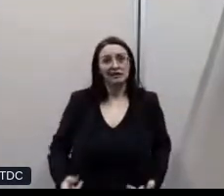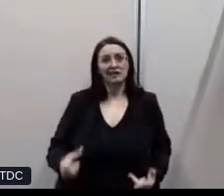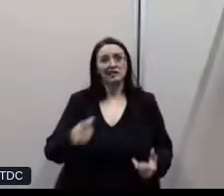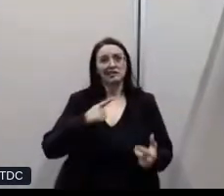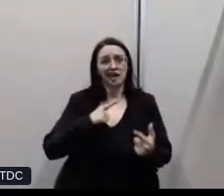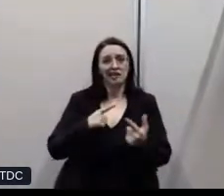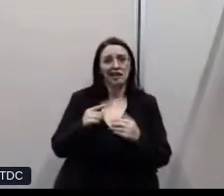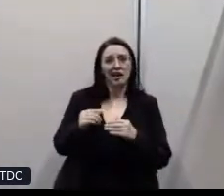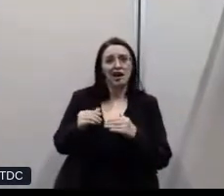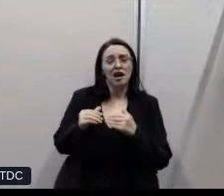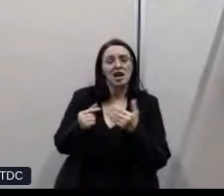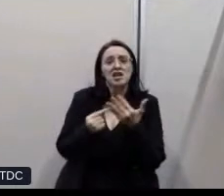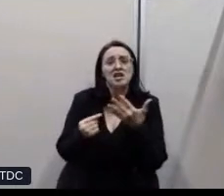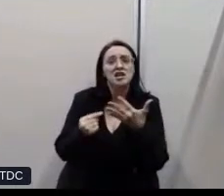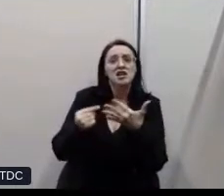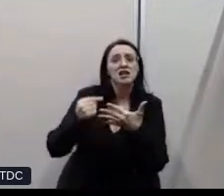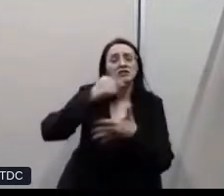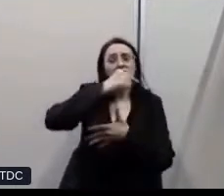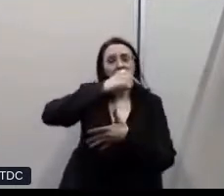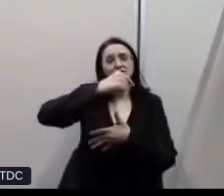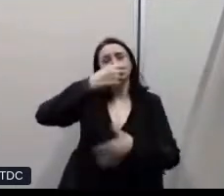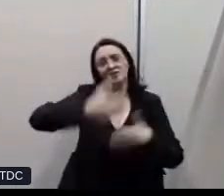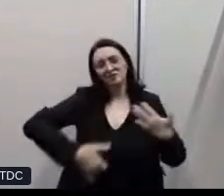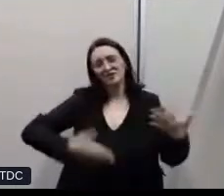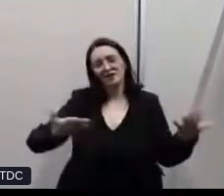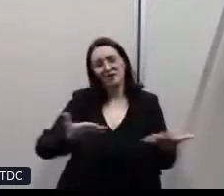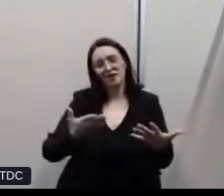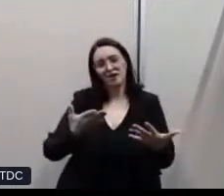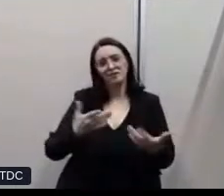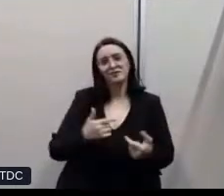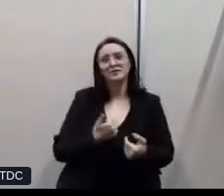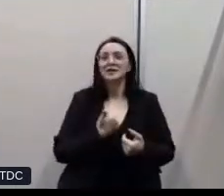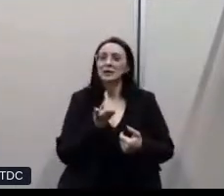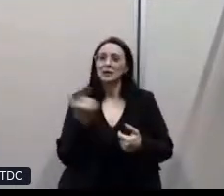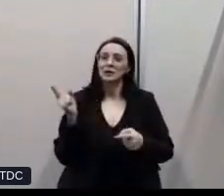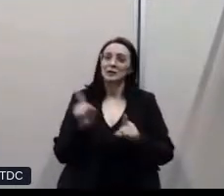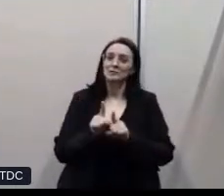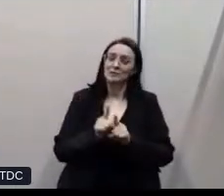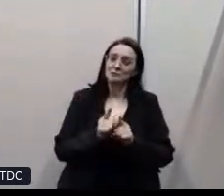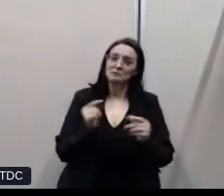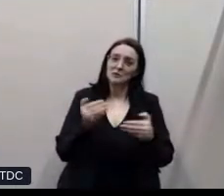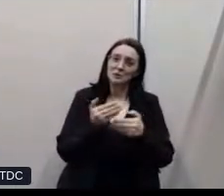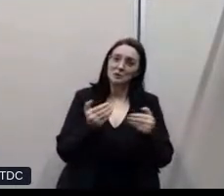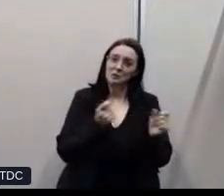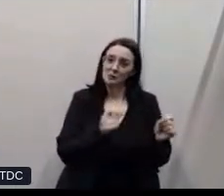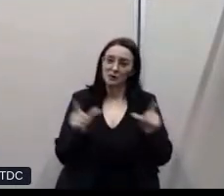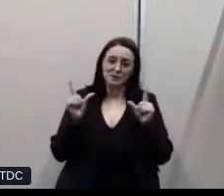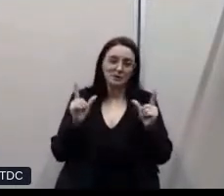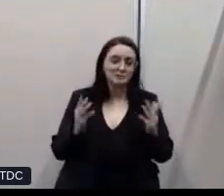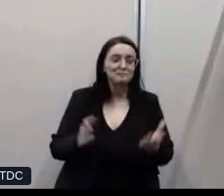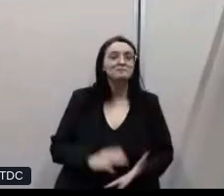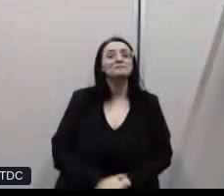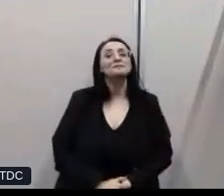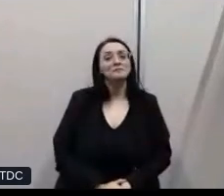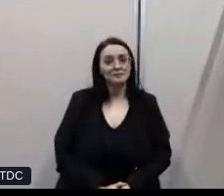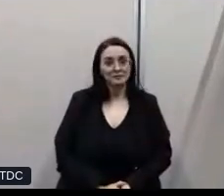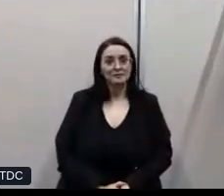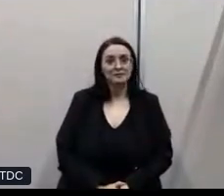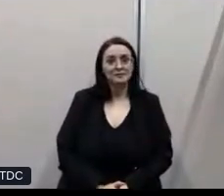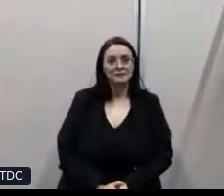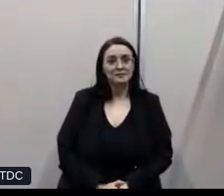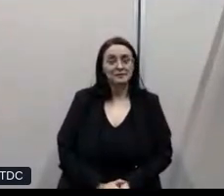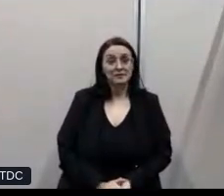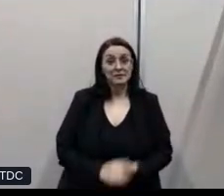várias camadas, como que a gente estava falando agora aqui, eu e a Lorena. Pode ir para o próximo, por favor? E aí, quando a gente